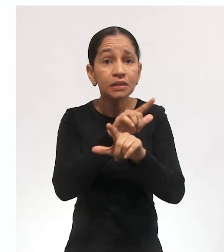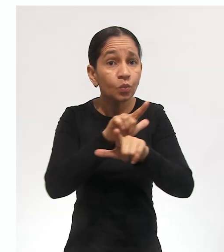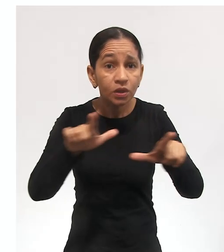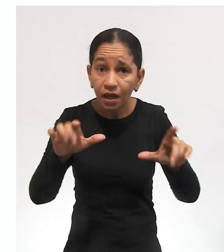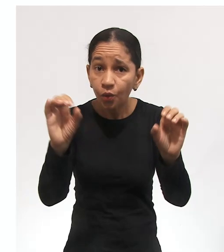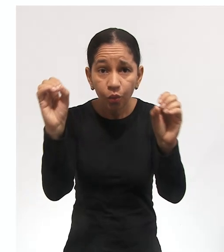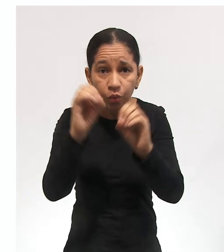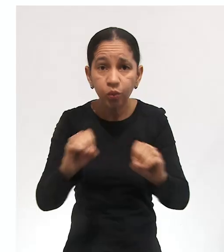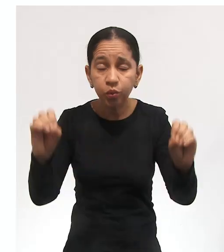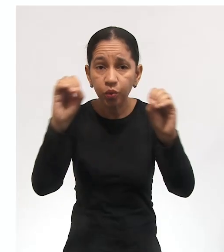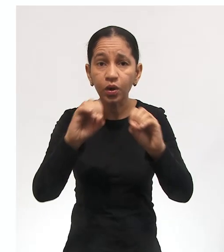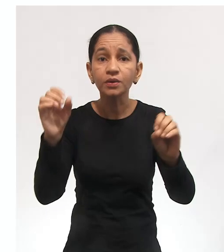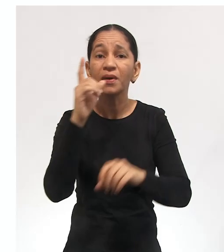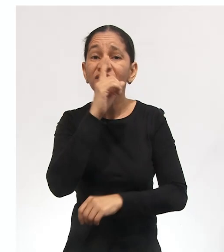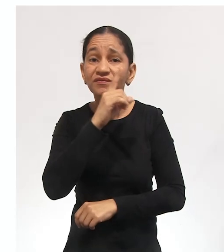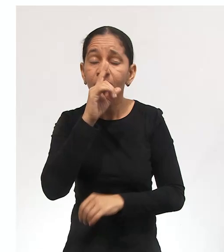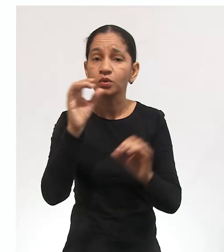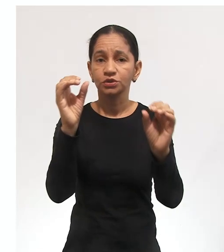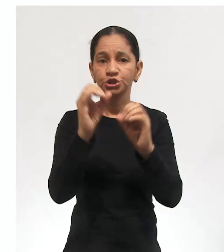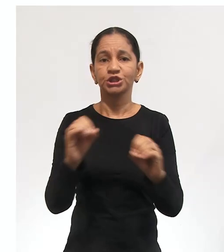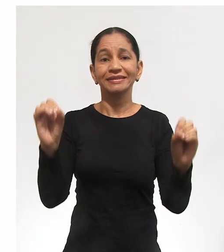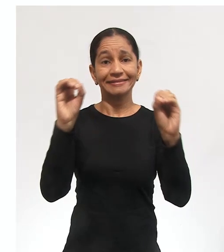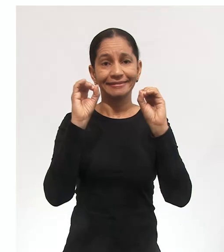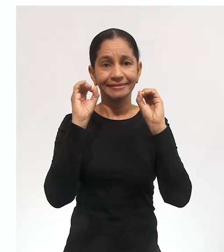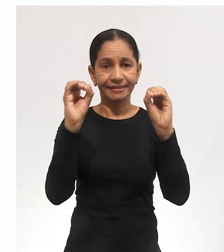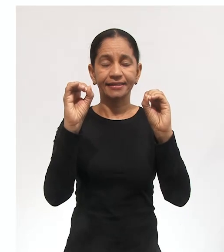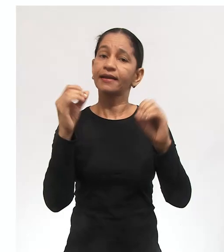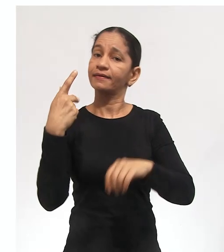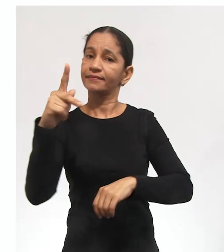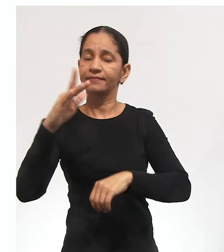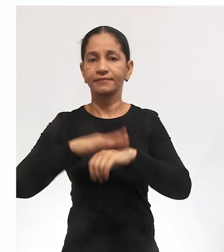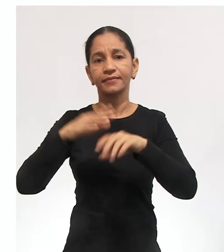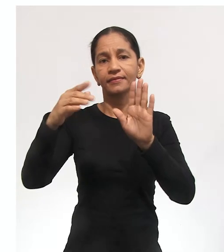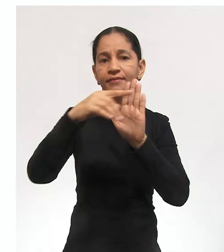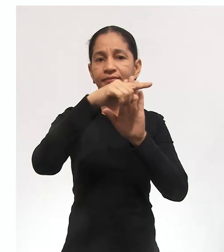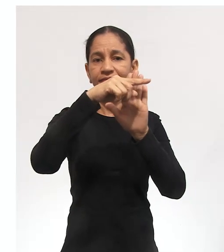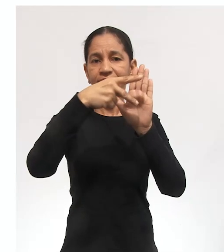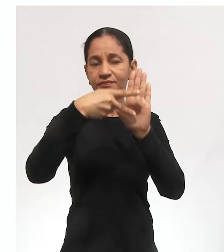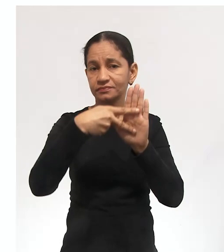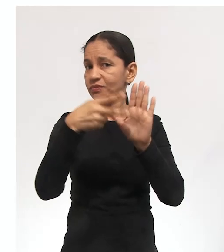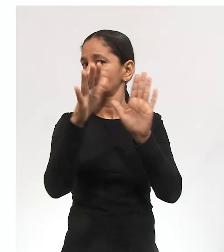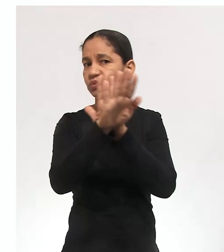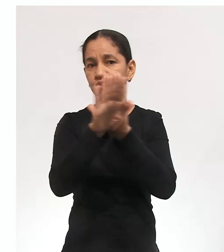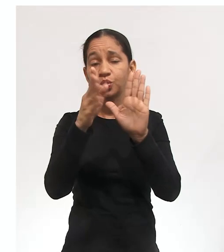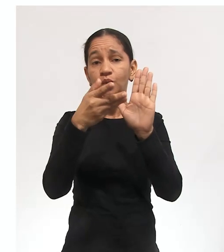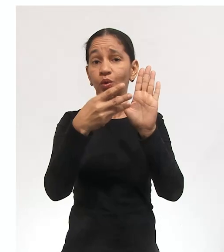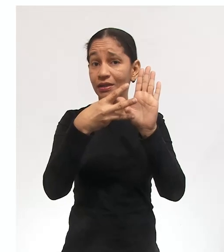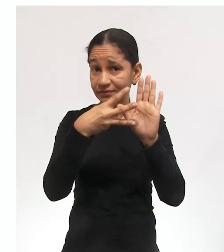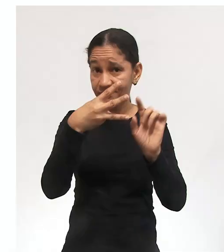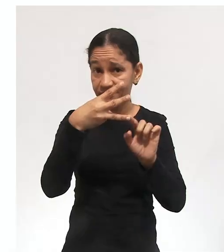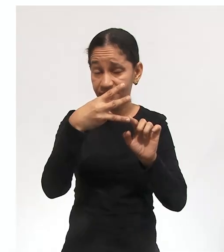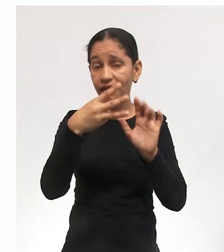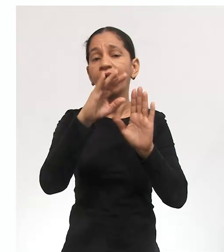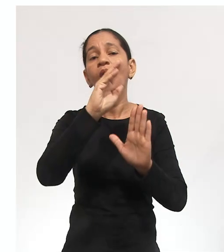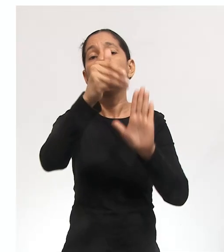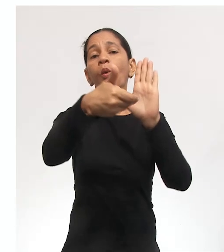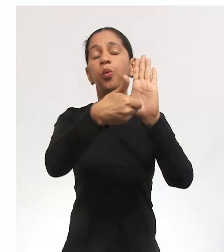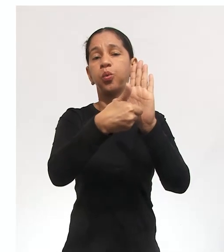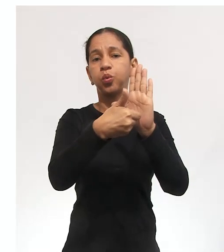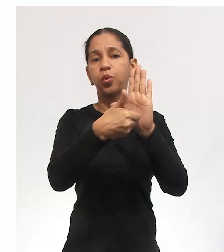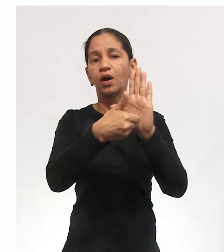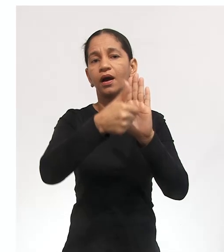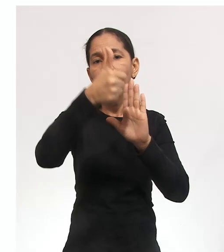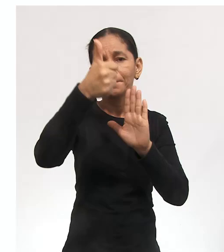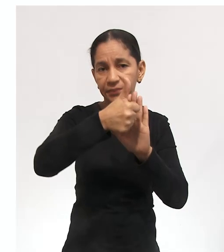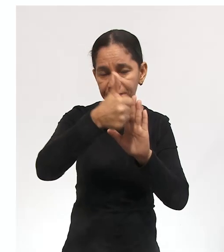fraude, a responsabilidade é subsidiária, ou seja, só vai chegar no sócio retirante depois